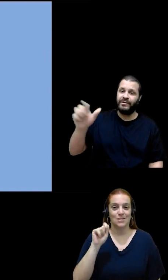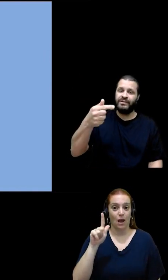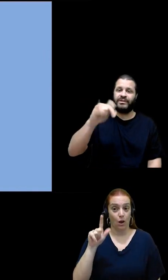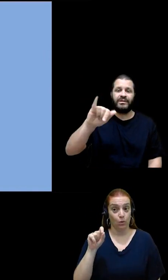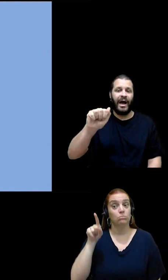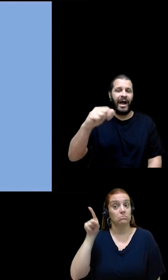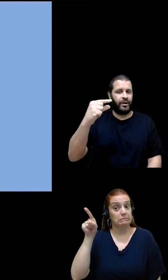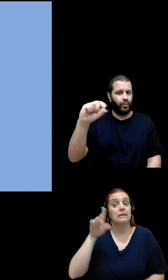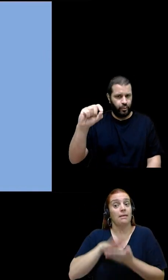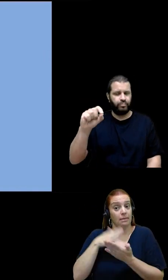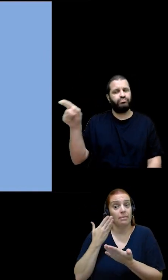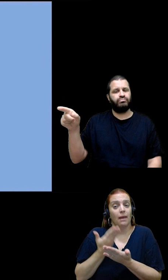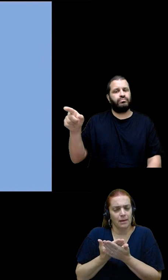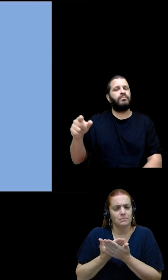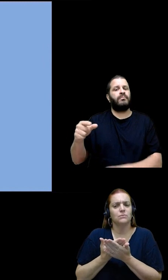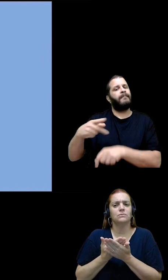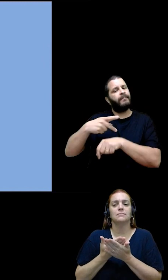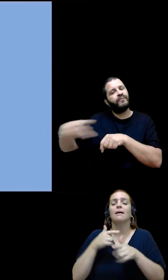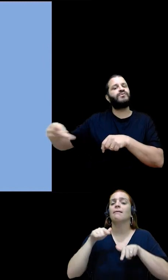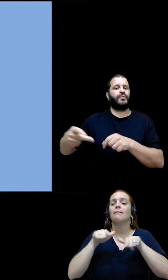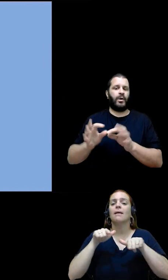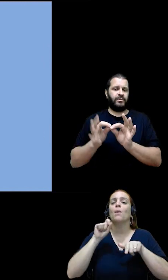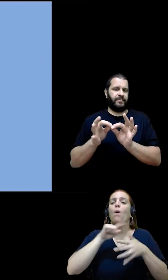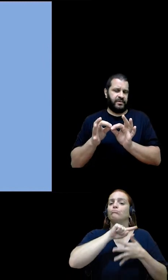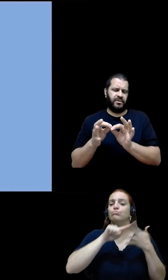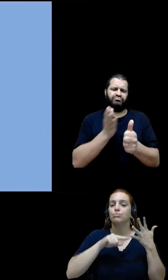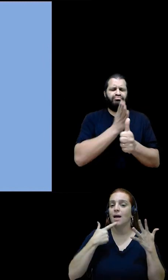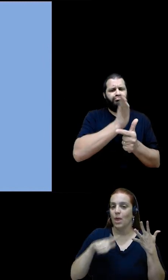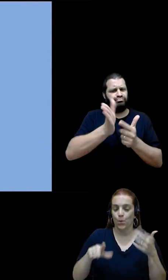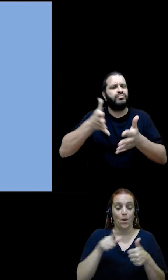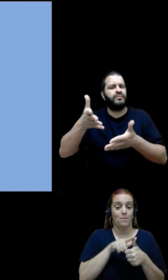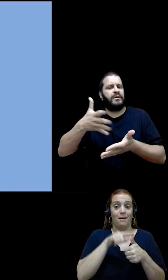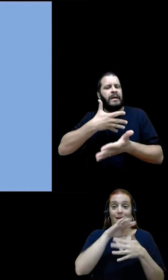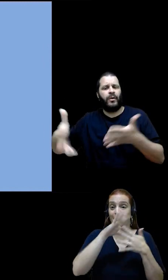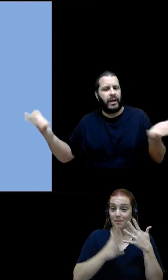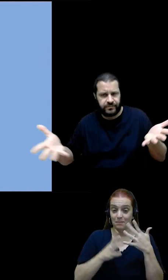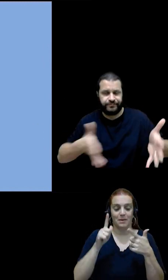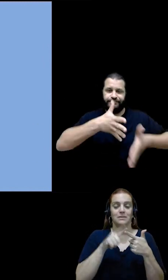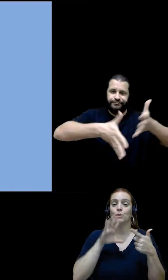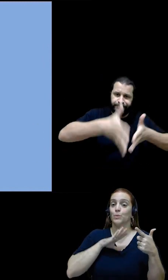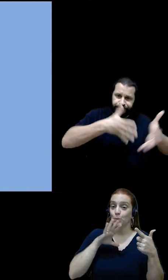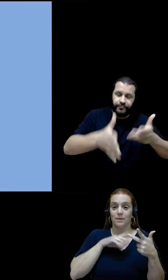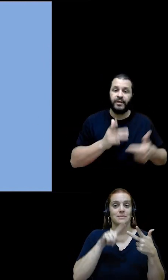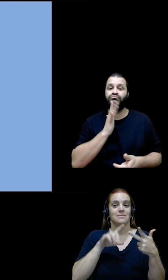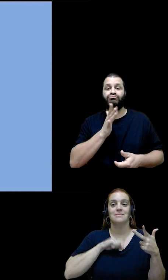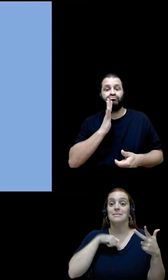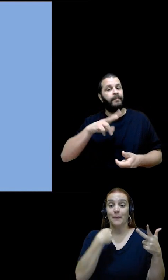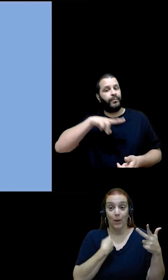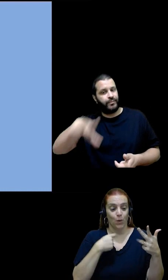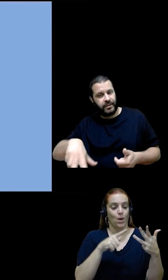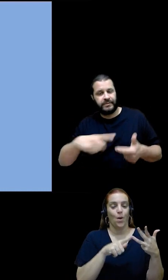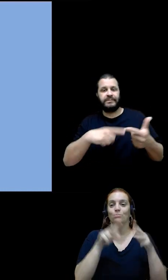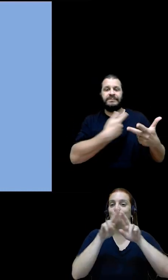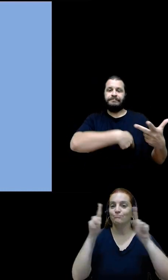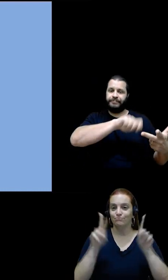é intérprete, atua com os seguintes idiomas: Libras, português, espanhol e